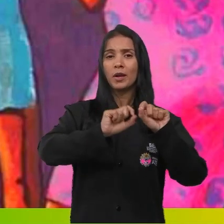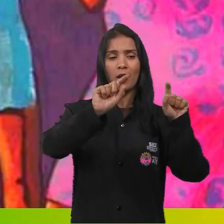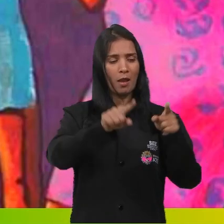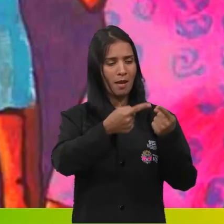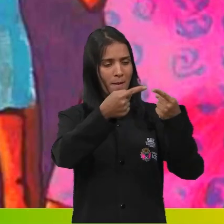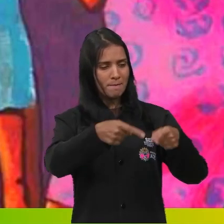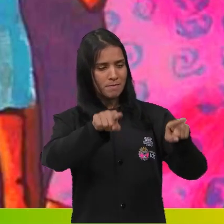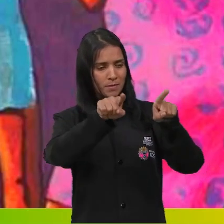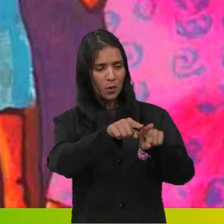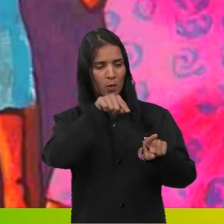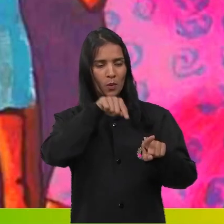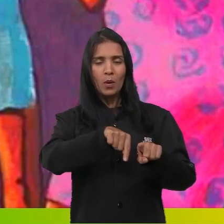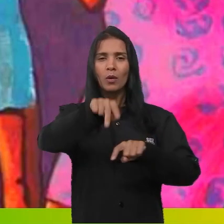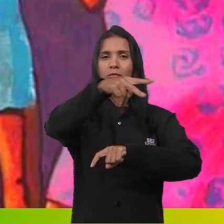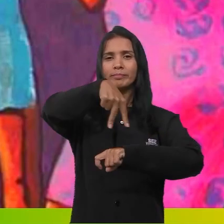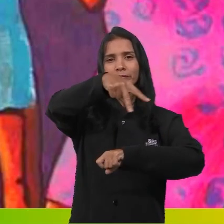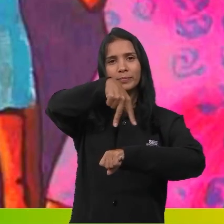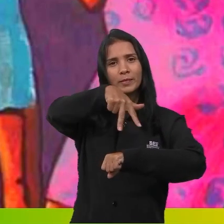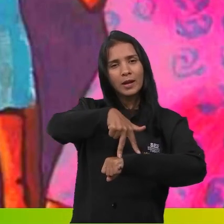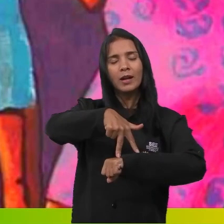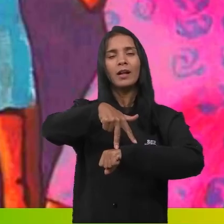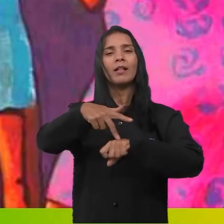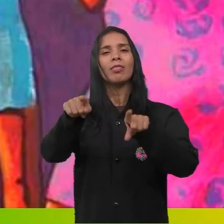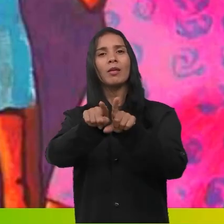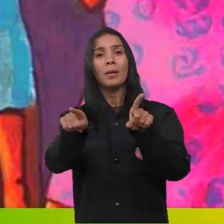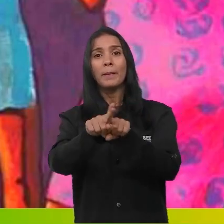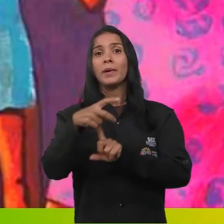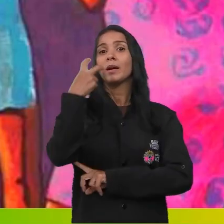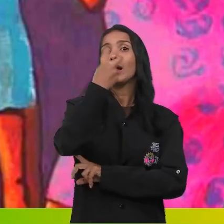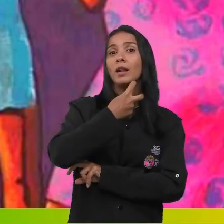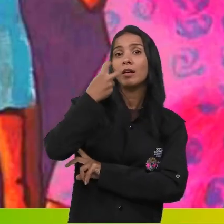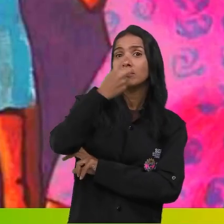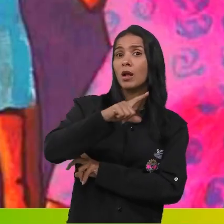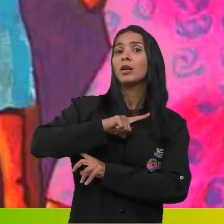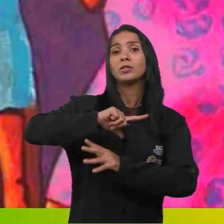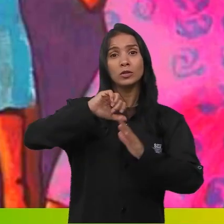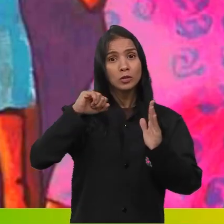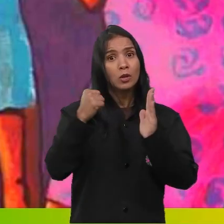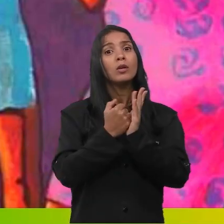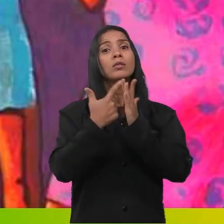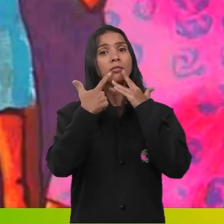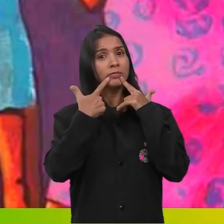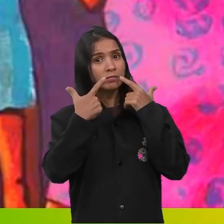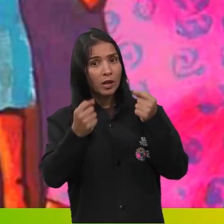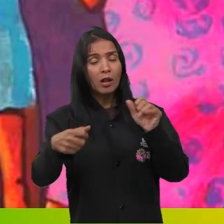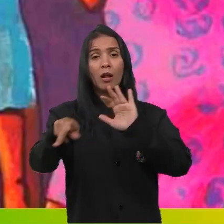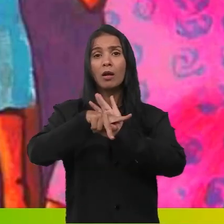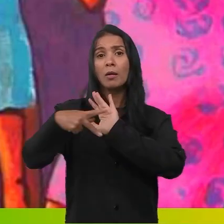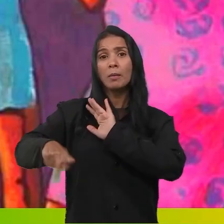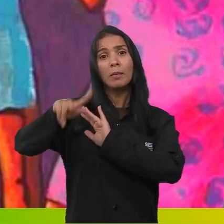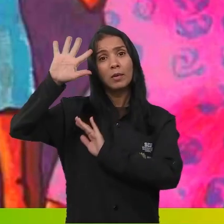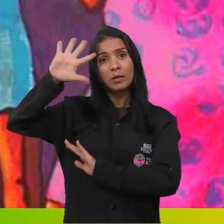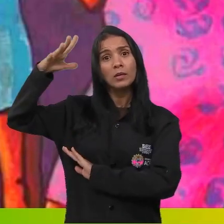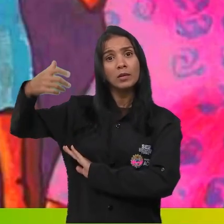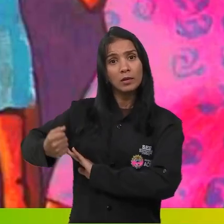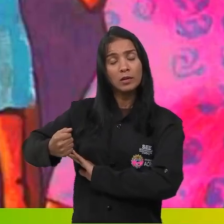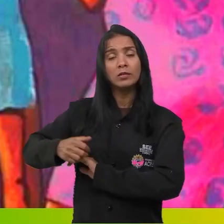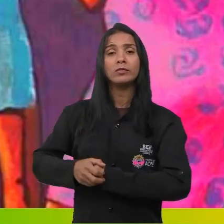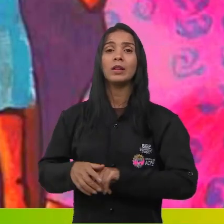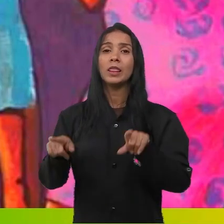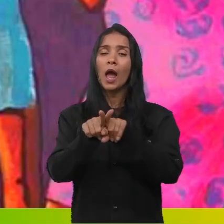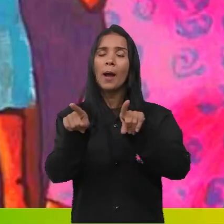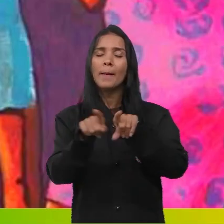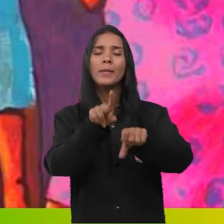musicalidade, a dança, a oralidade, que tem marcas afro-brasileiras, o ritmo, a